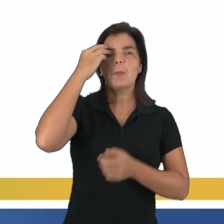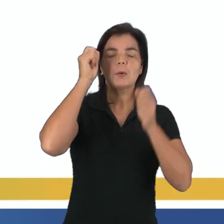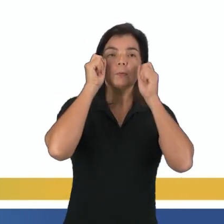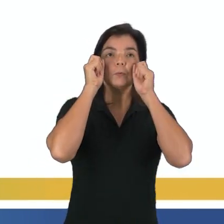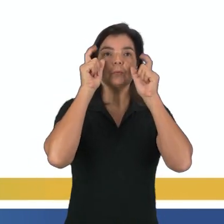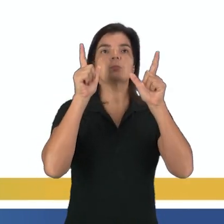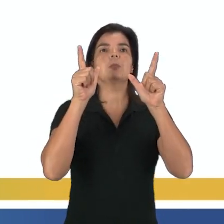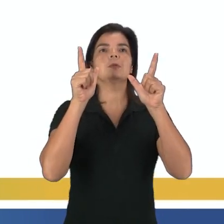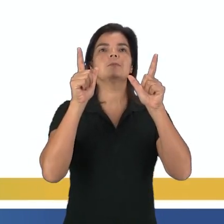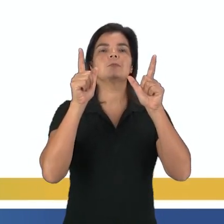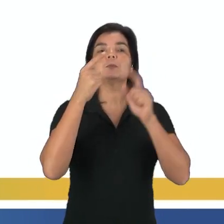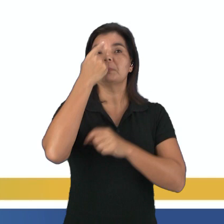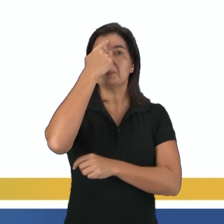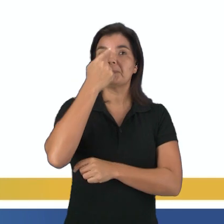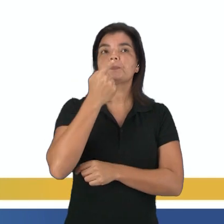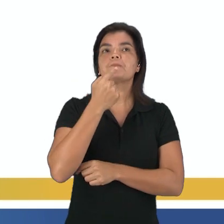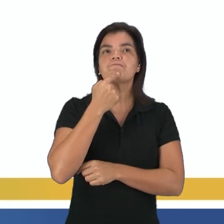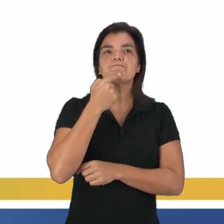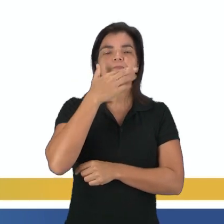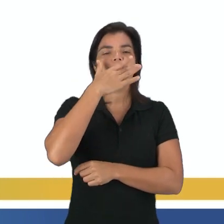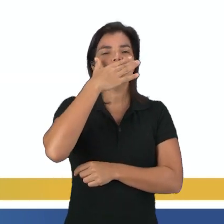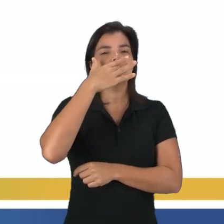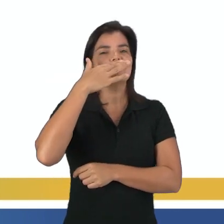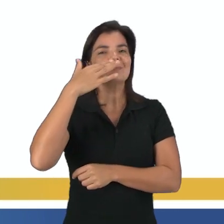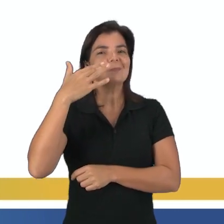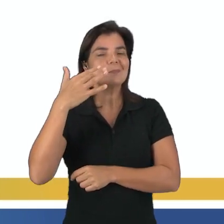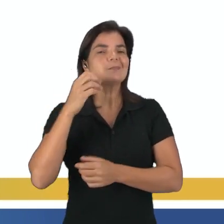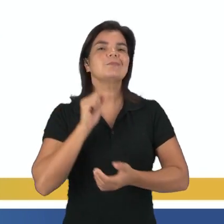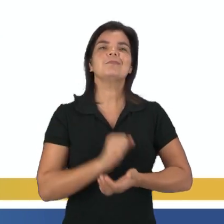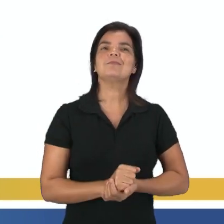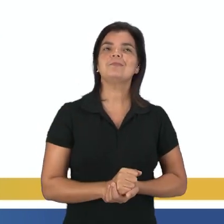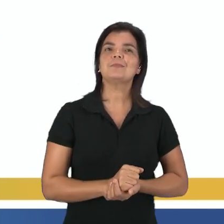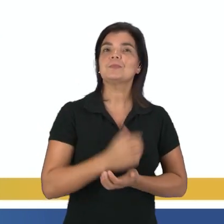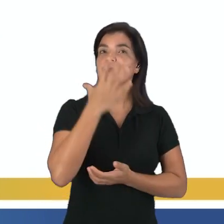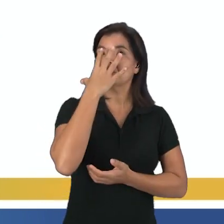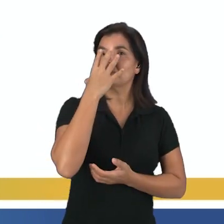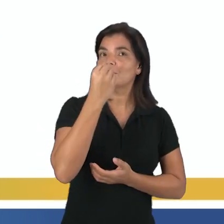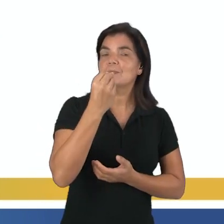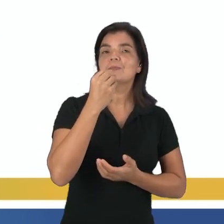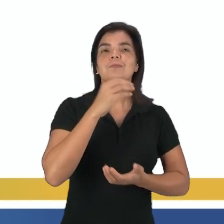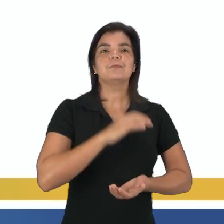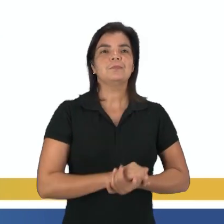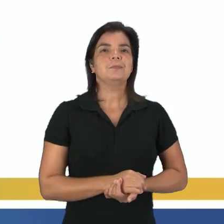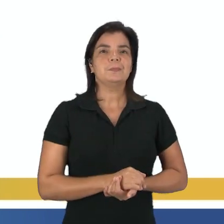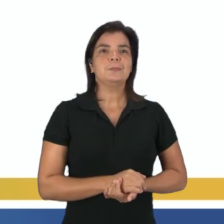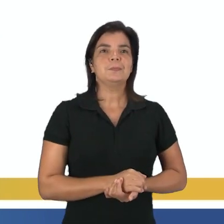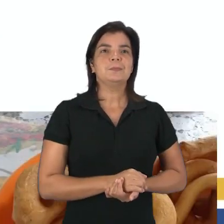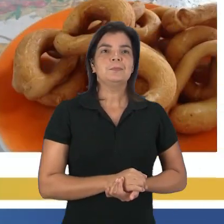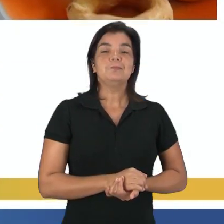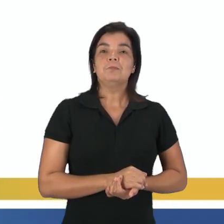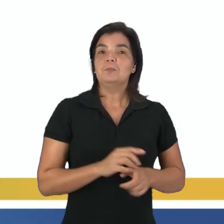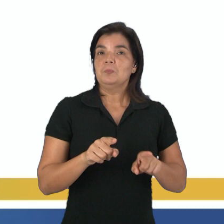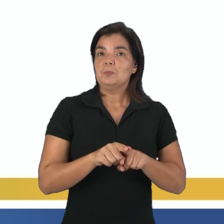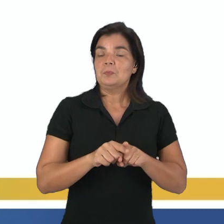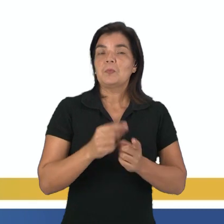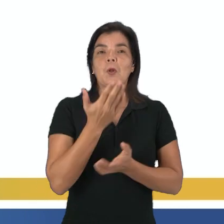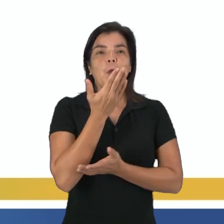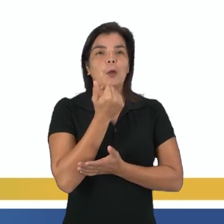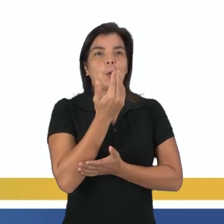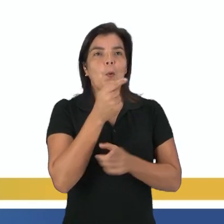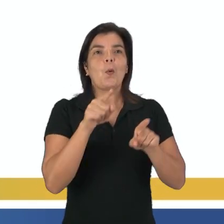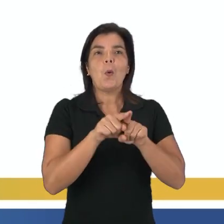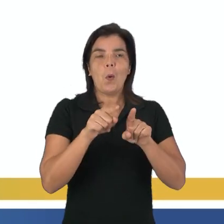A memória é despertada por imagens, a partir de uma fotografia, a partir de um cheiro de um